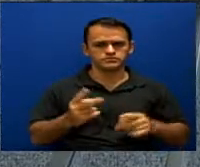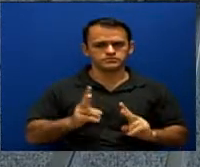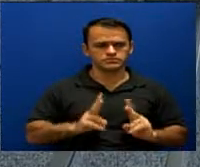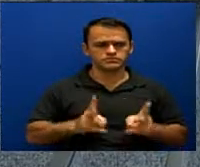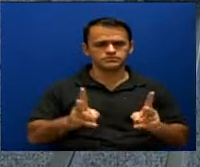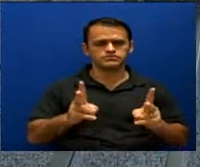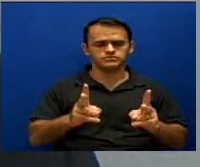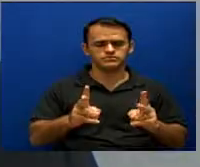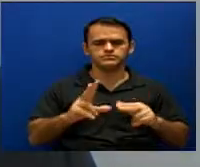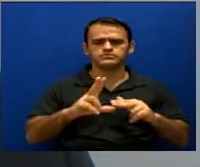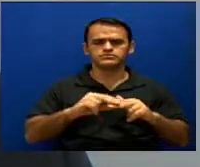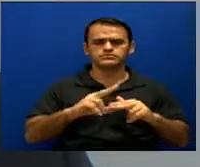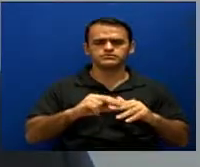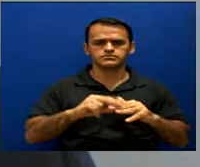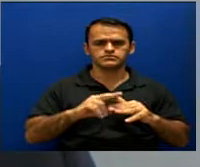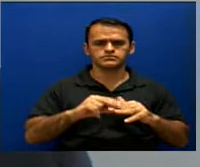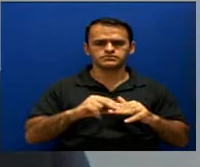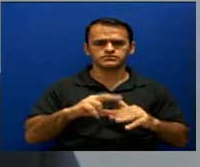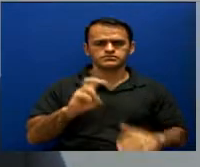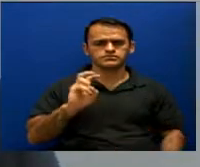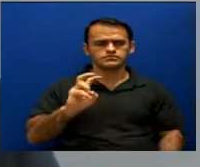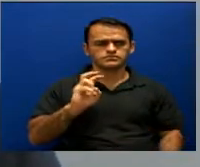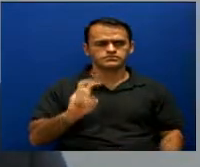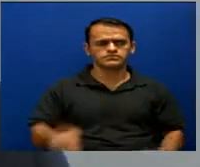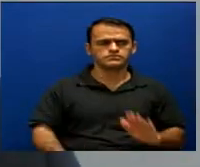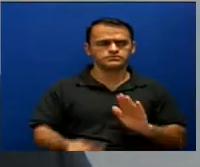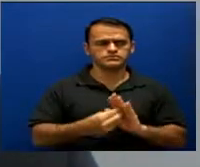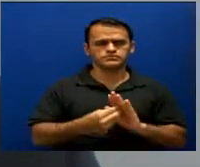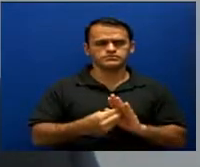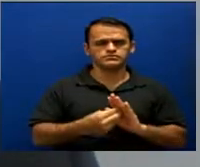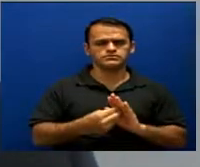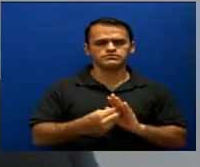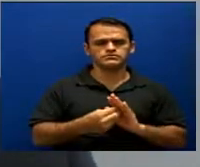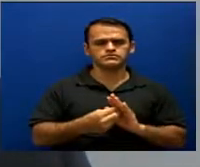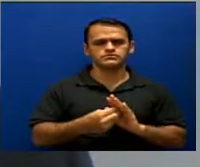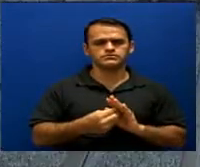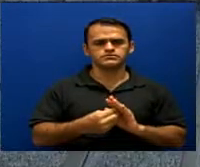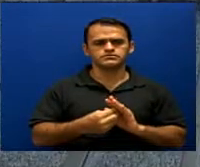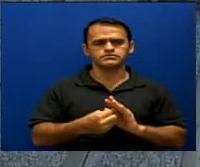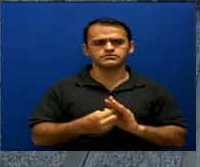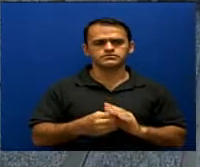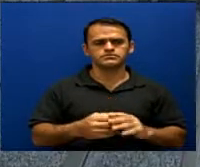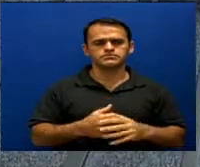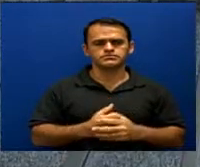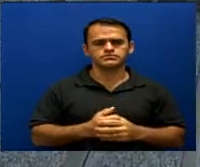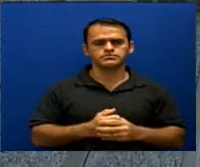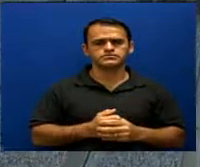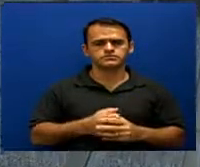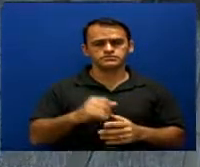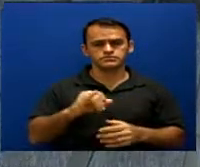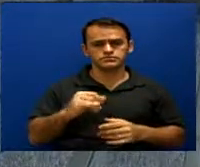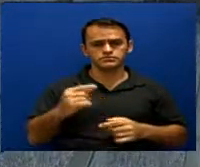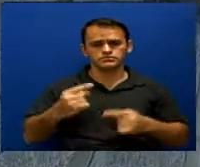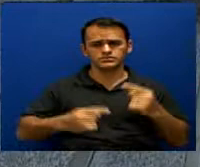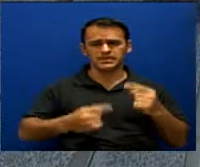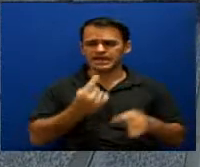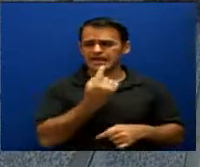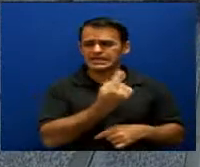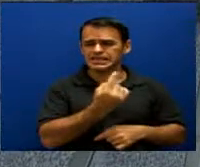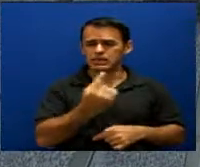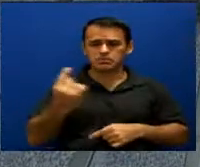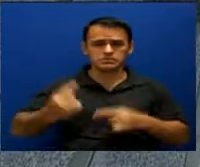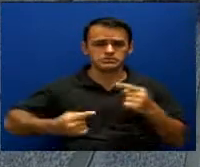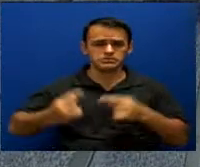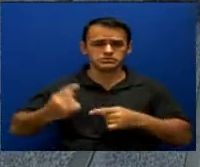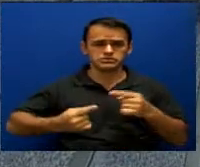no anexo 5, essa emenda, que também e não as outras aqui, emendas? Tá? Vai ter que ser uma. Se for discutir uma a uma, a gente